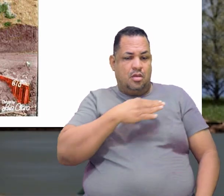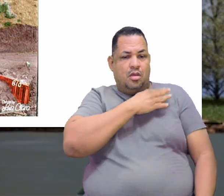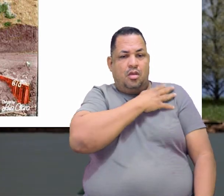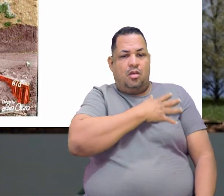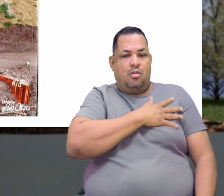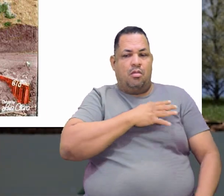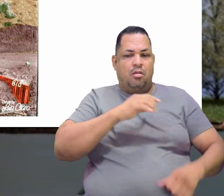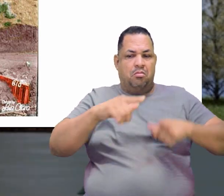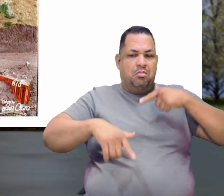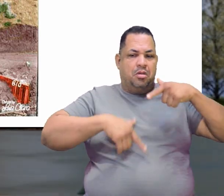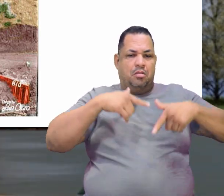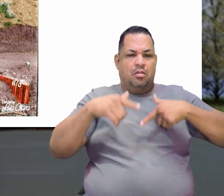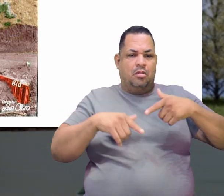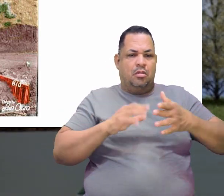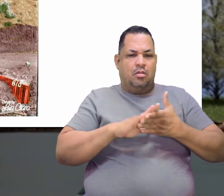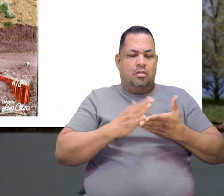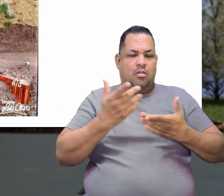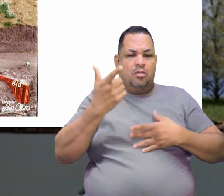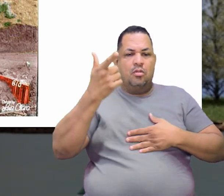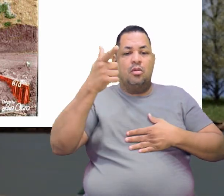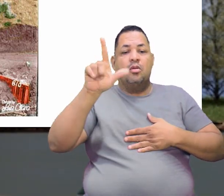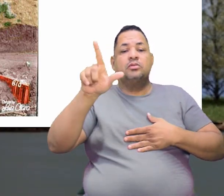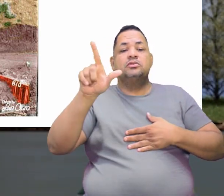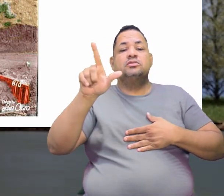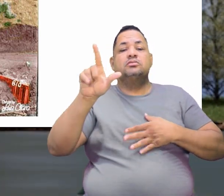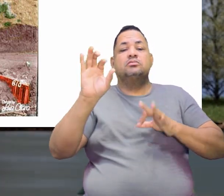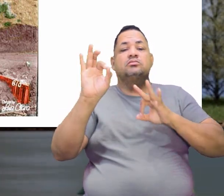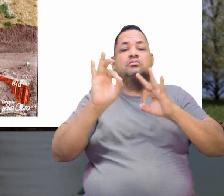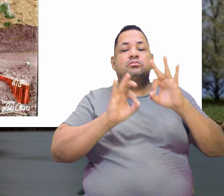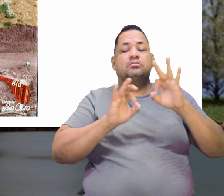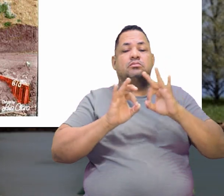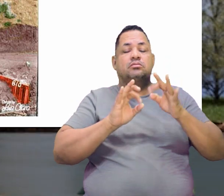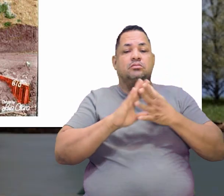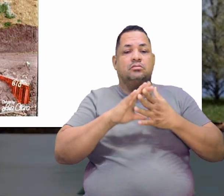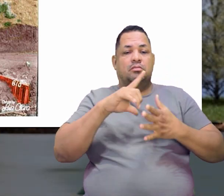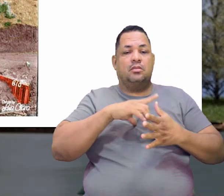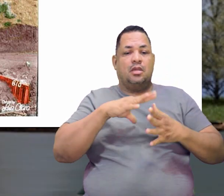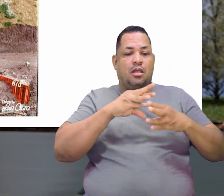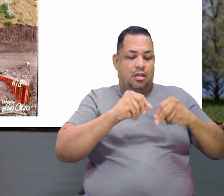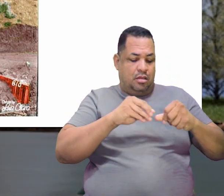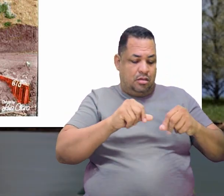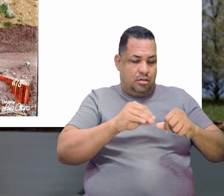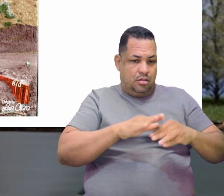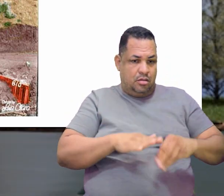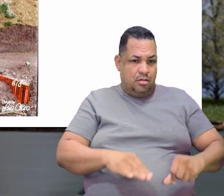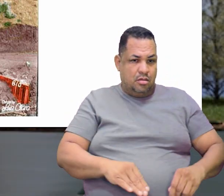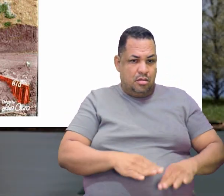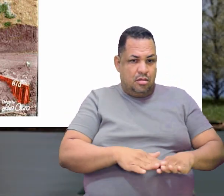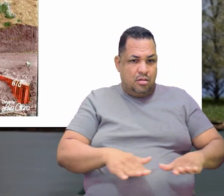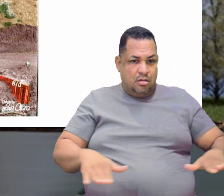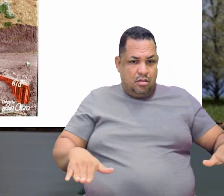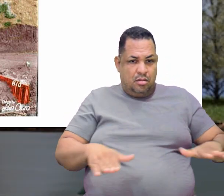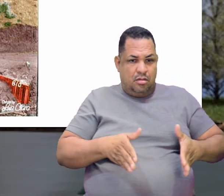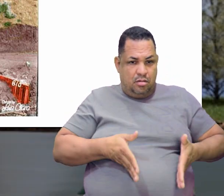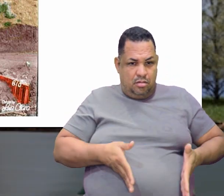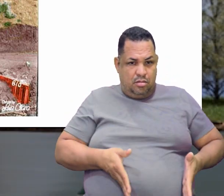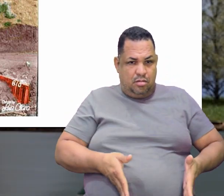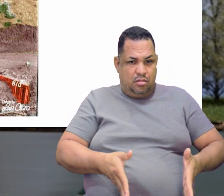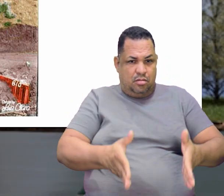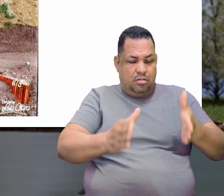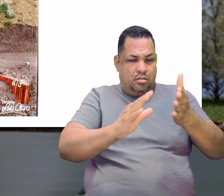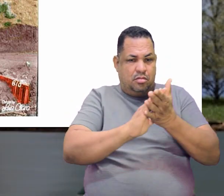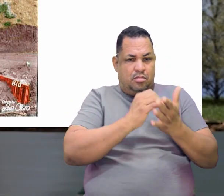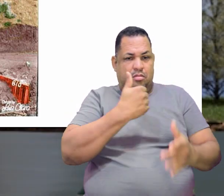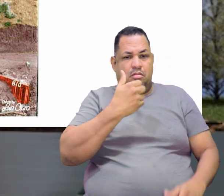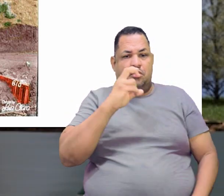humano, a ação humana, eles conseguiram colocar tanto barro, assim, numa altitude